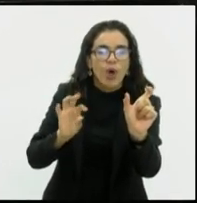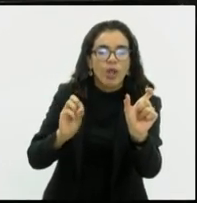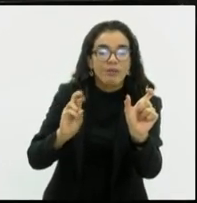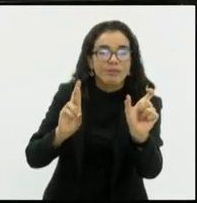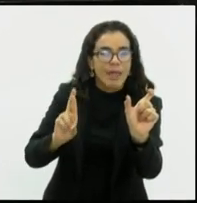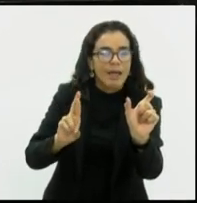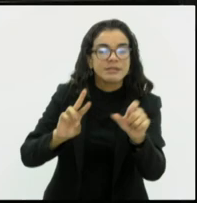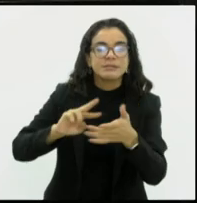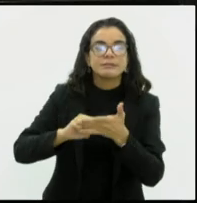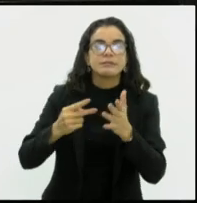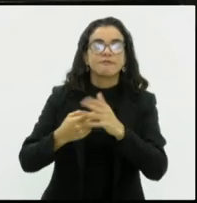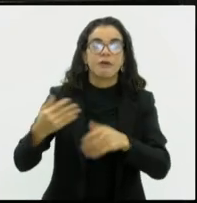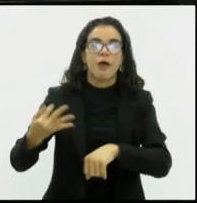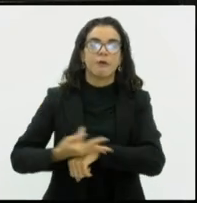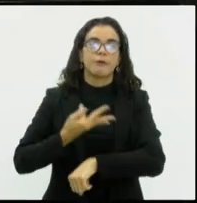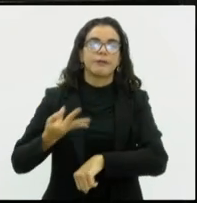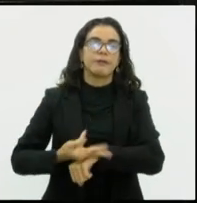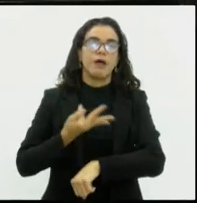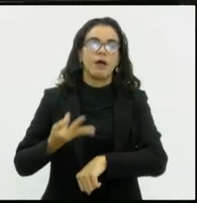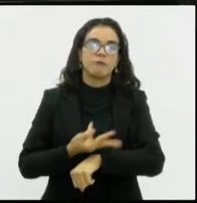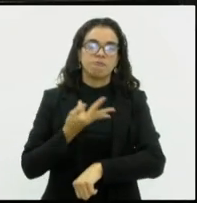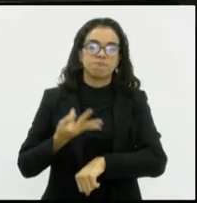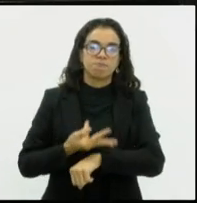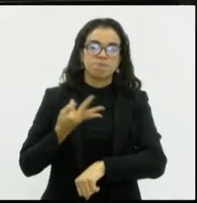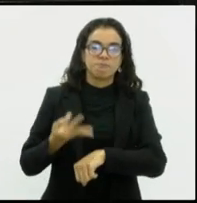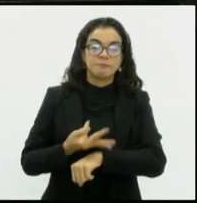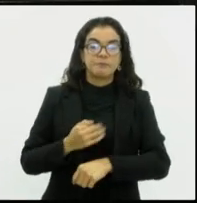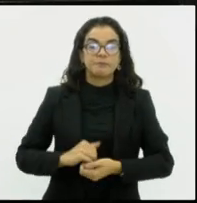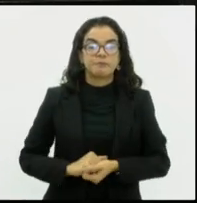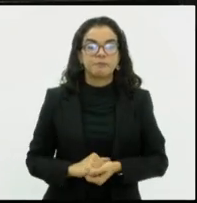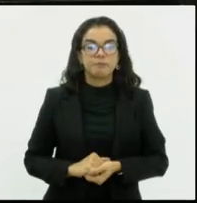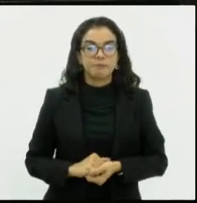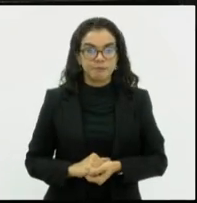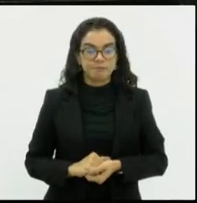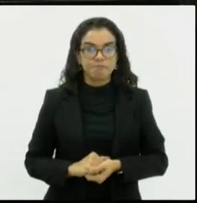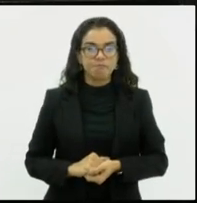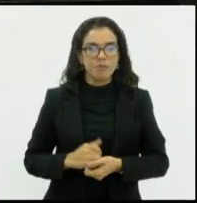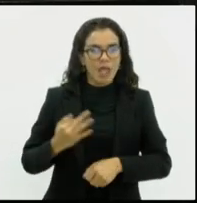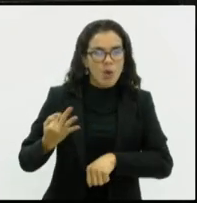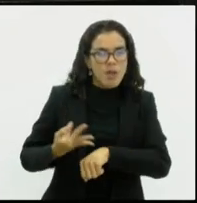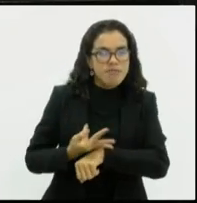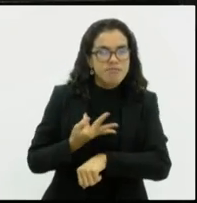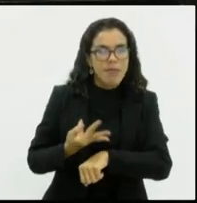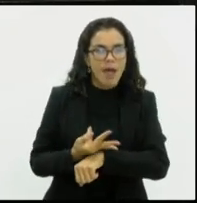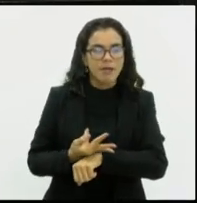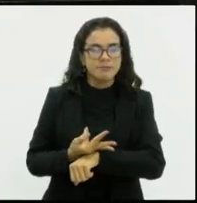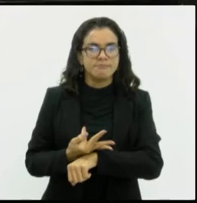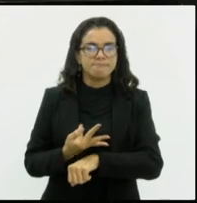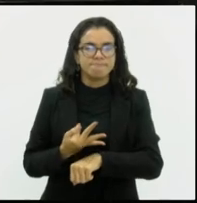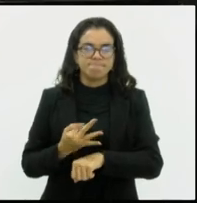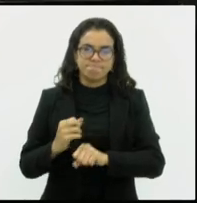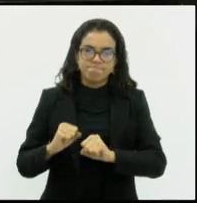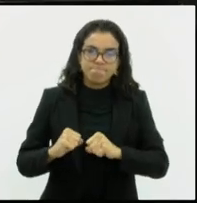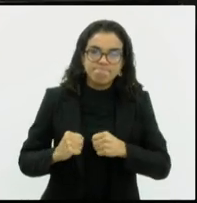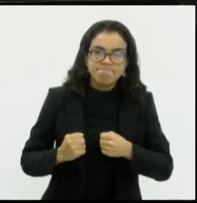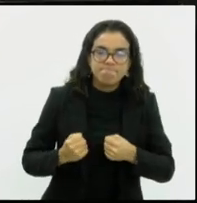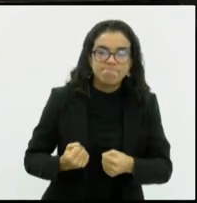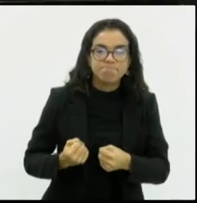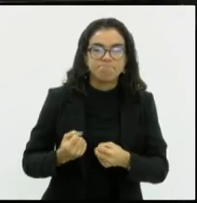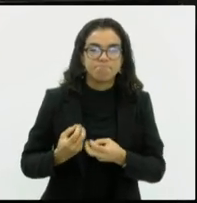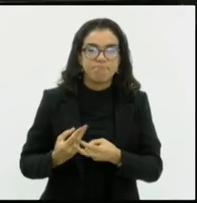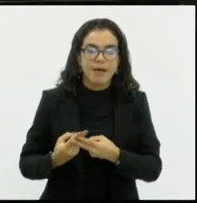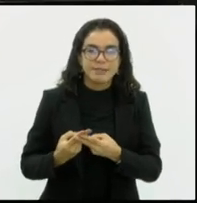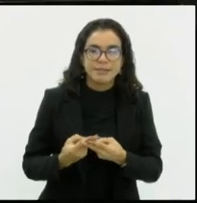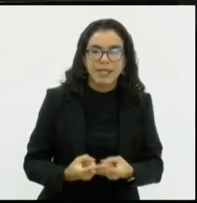Quem suporta, aguenta, endura, perdura, tende a ser paciente, em